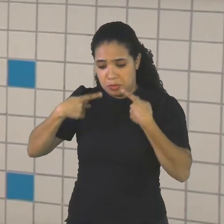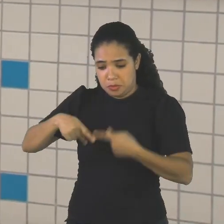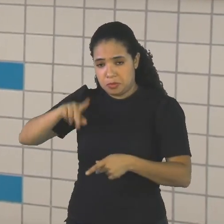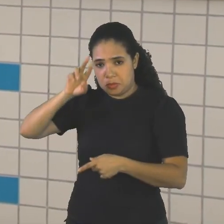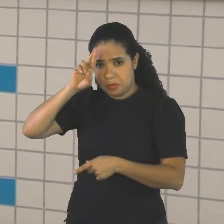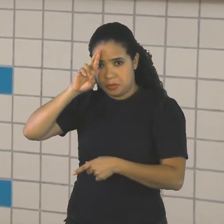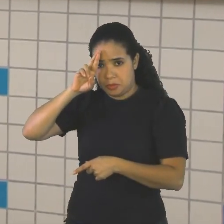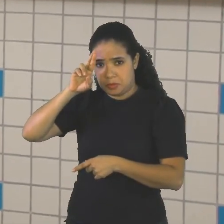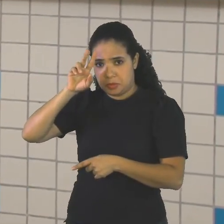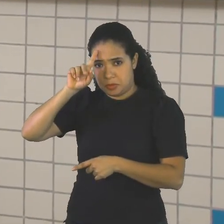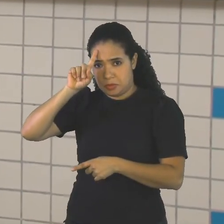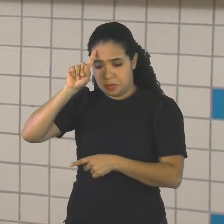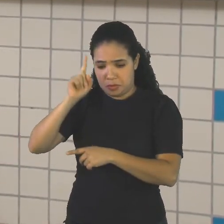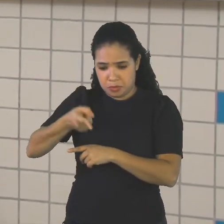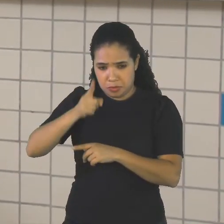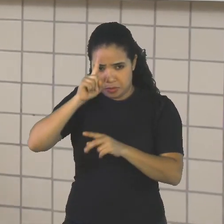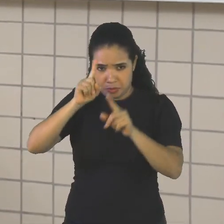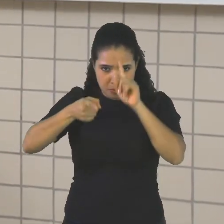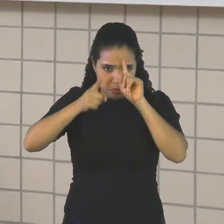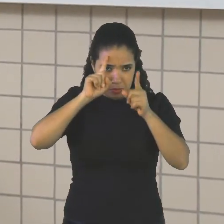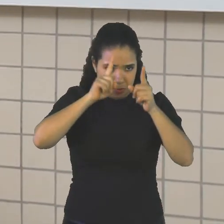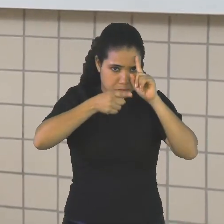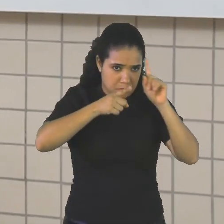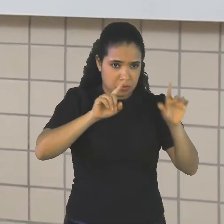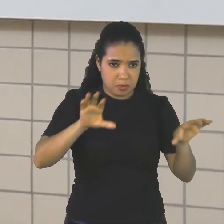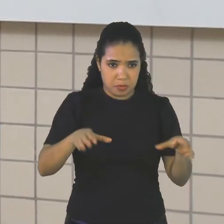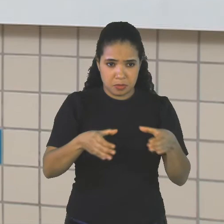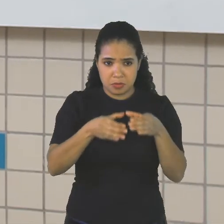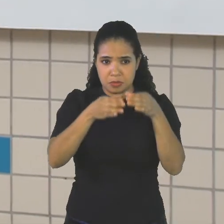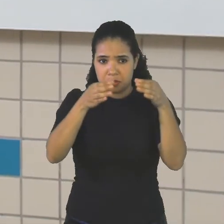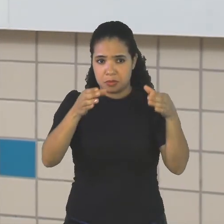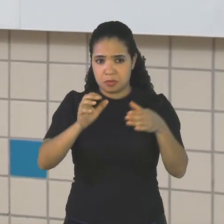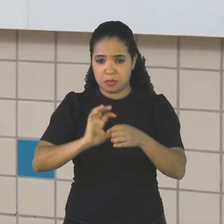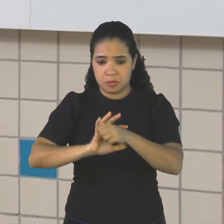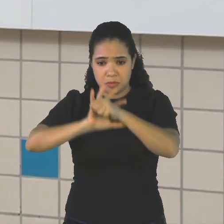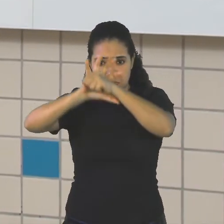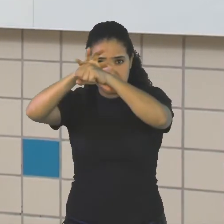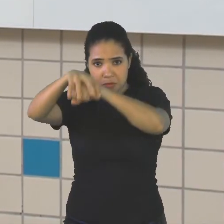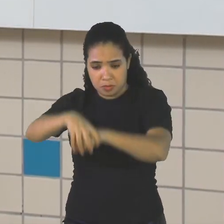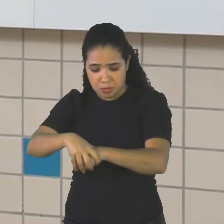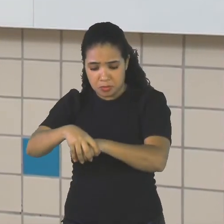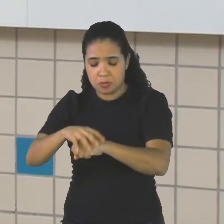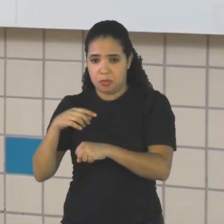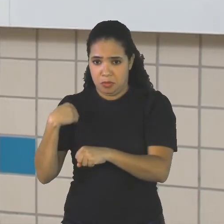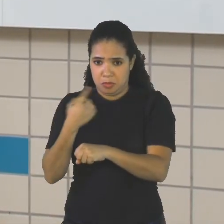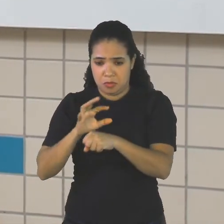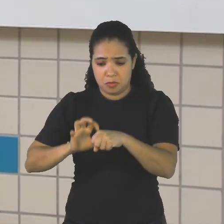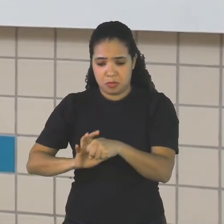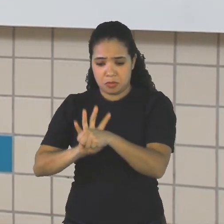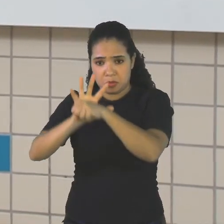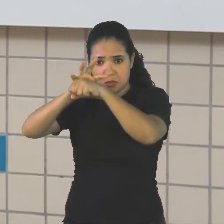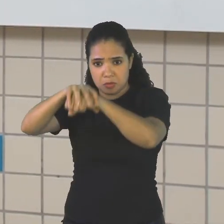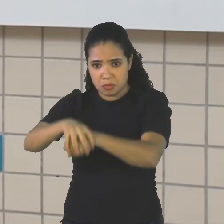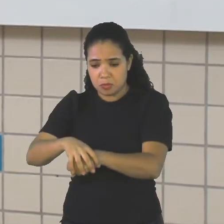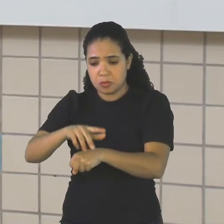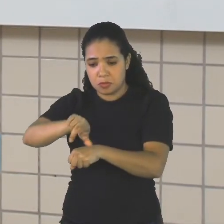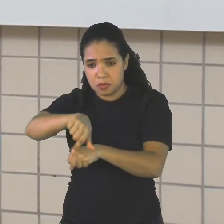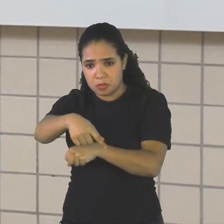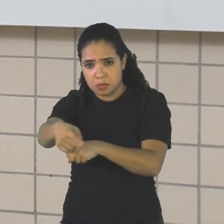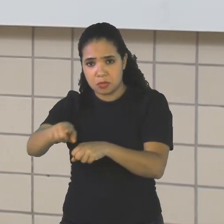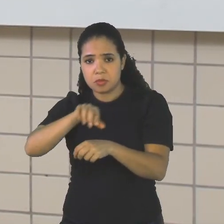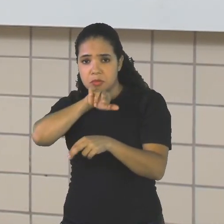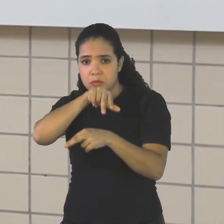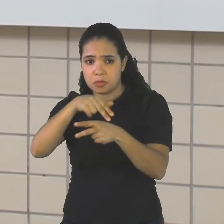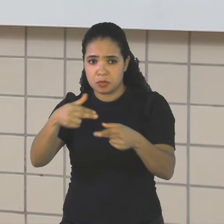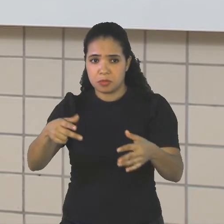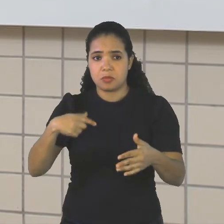nós somos a espécie dominante, os seres pensantes, racionais do planeta. Então, como dever moral eu tenho